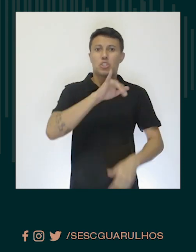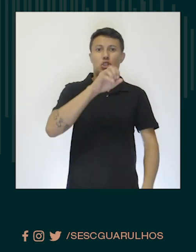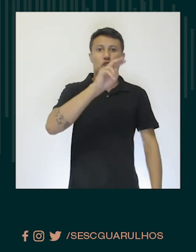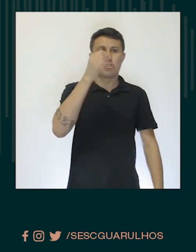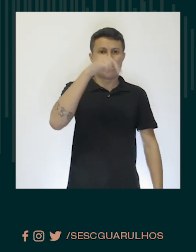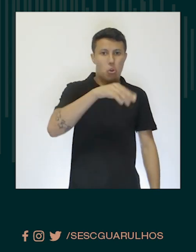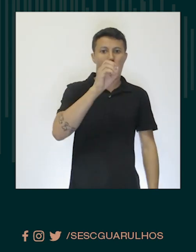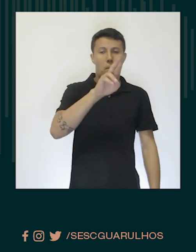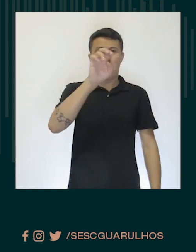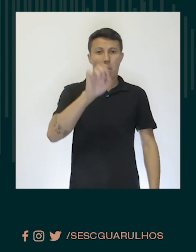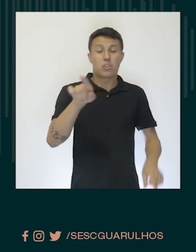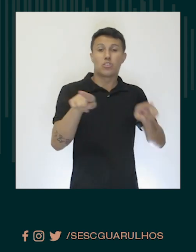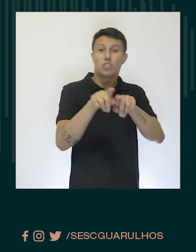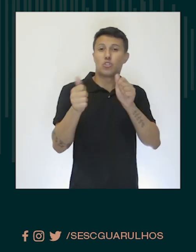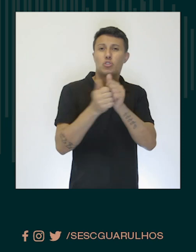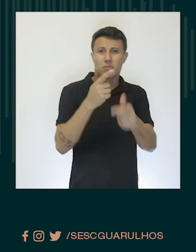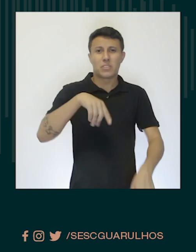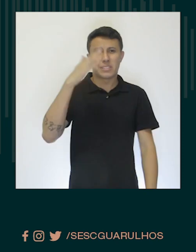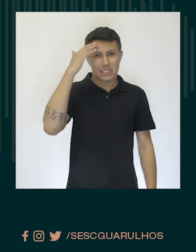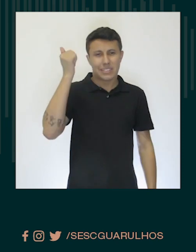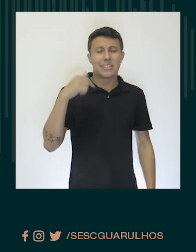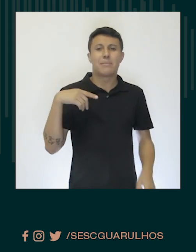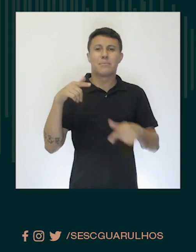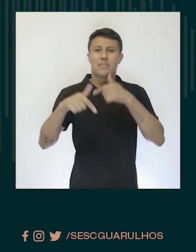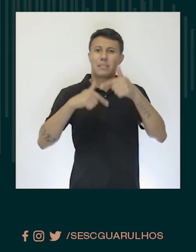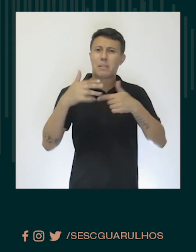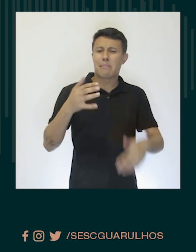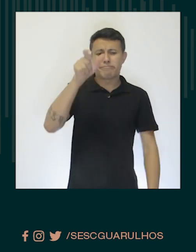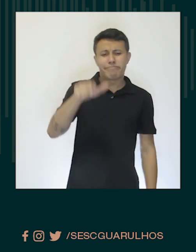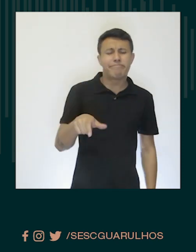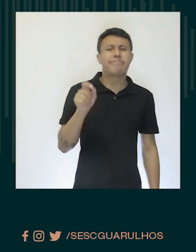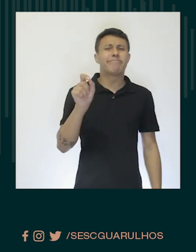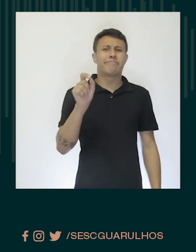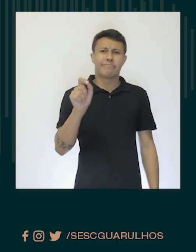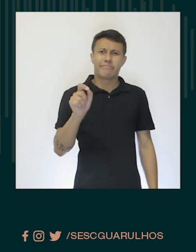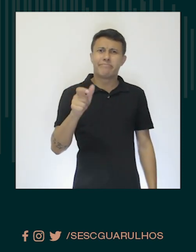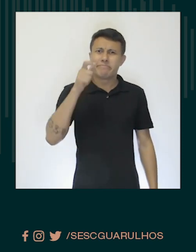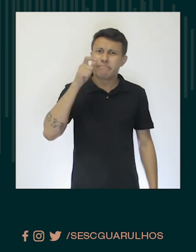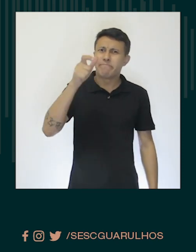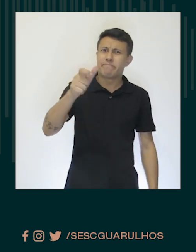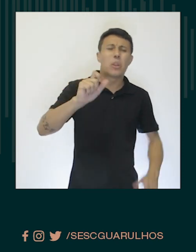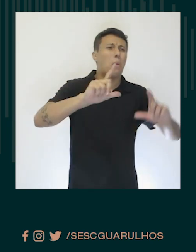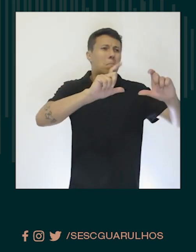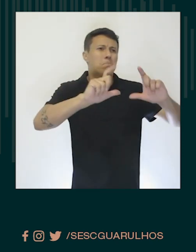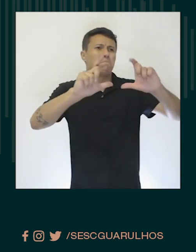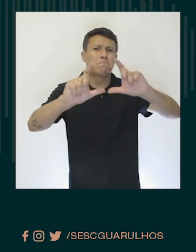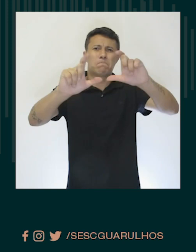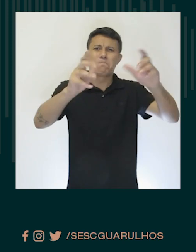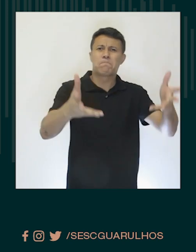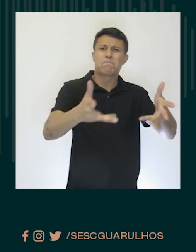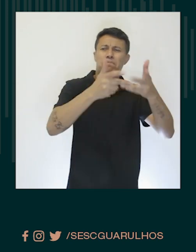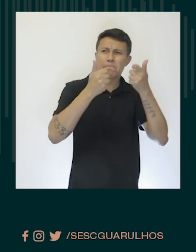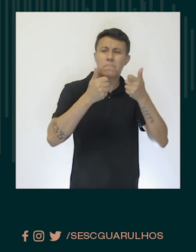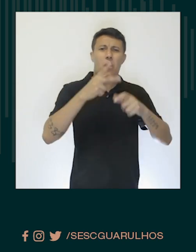Moore, que é mais conhecido no Instagram como You Know My Face. O cara é pesado, só retrato,